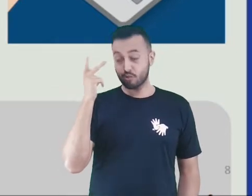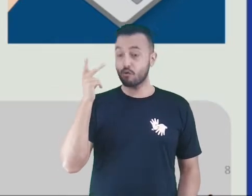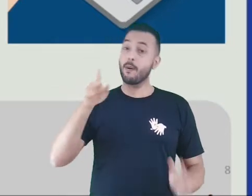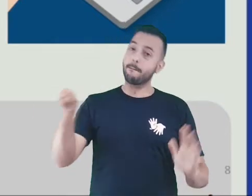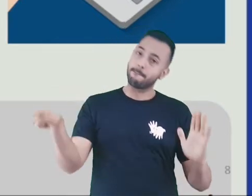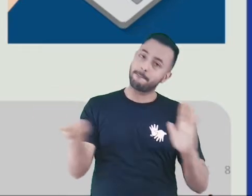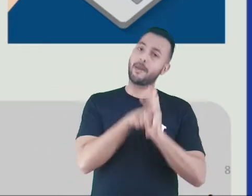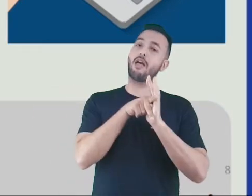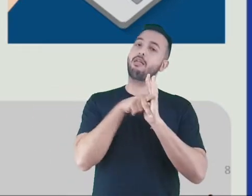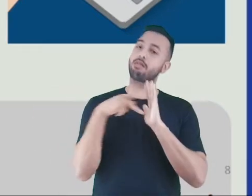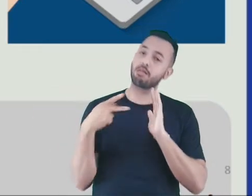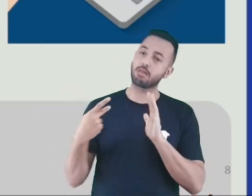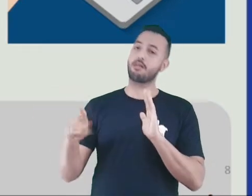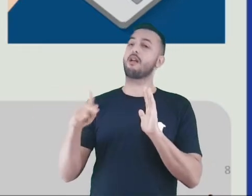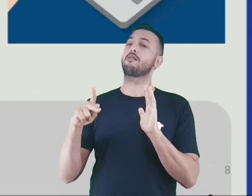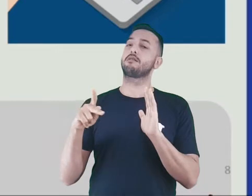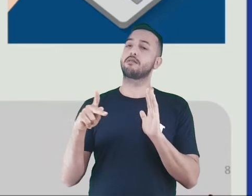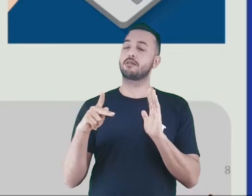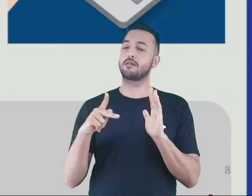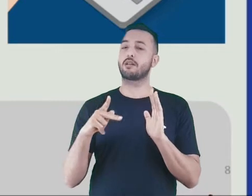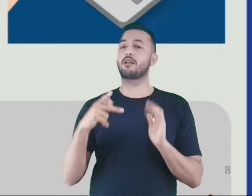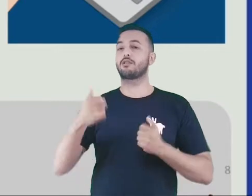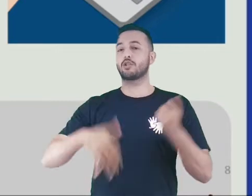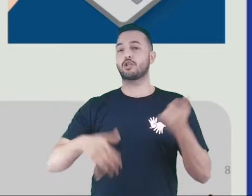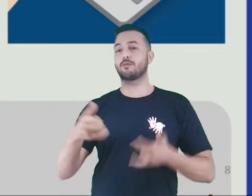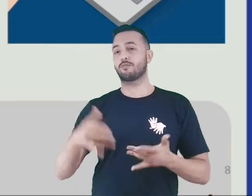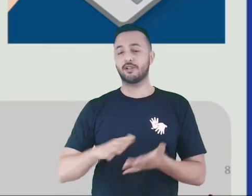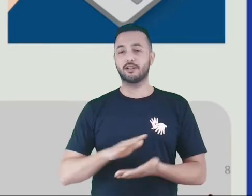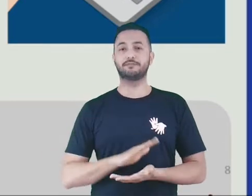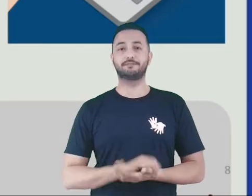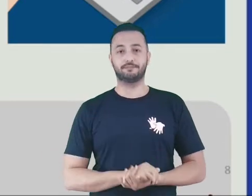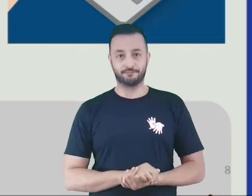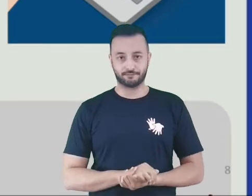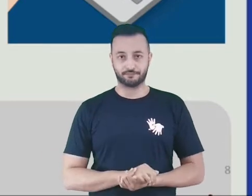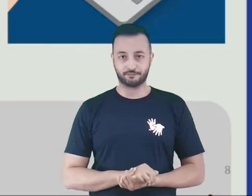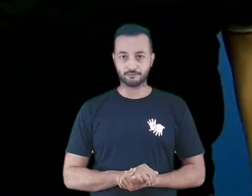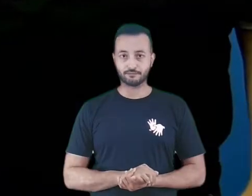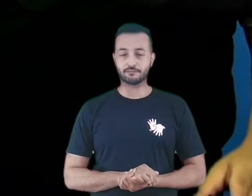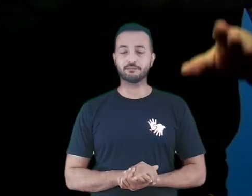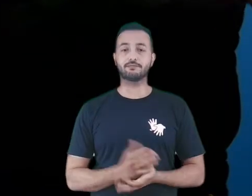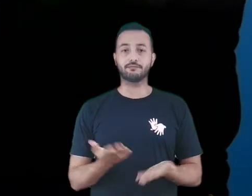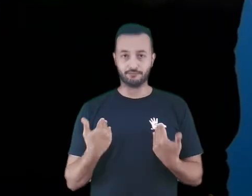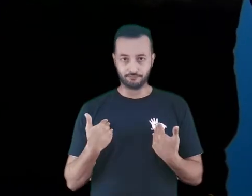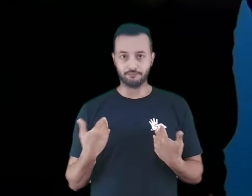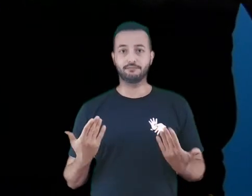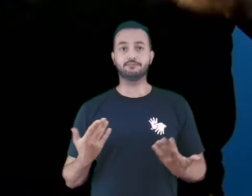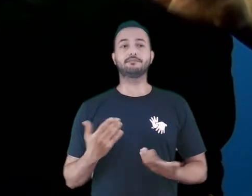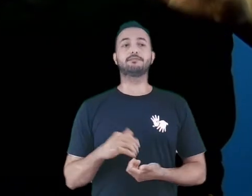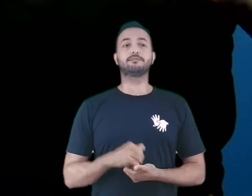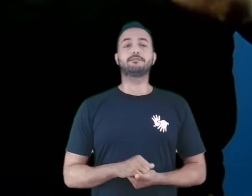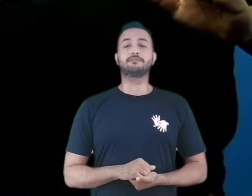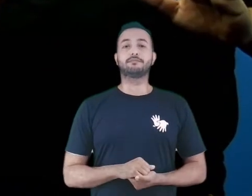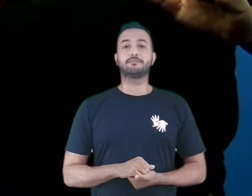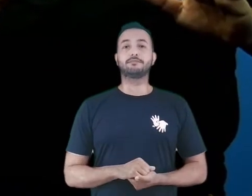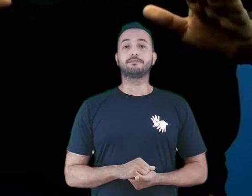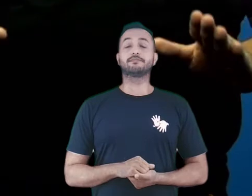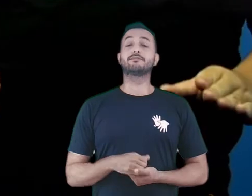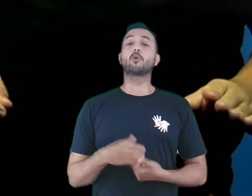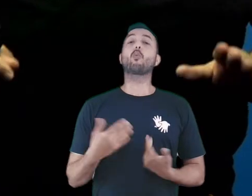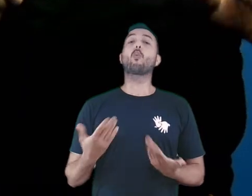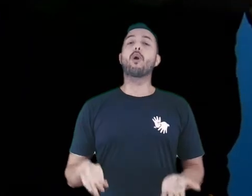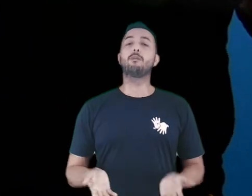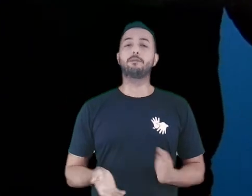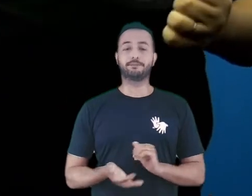pessoas dos discursos, tá bom, gente? Puxa para mim. São